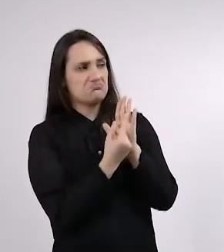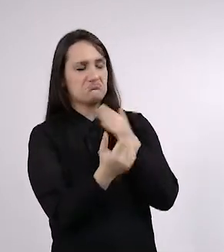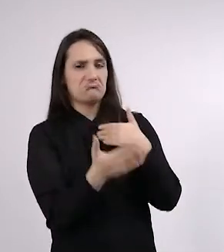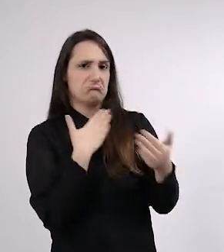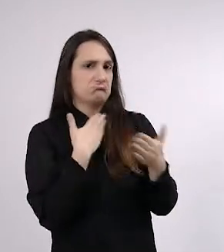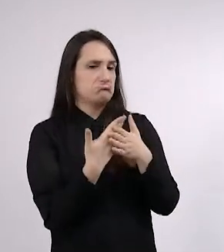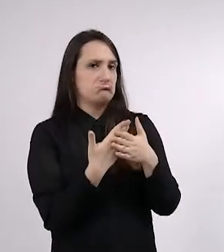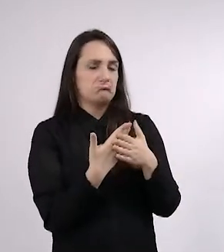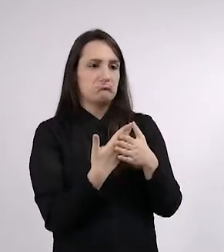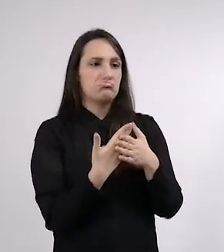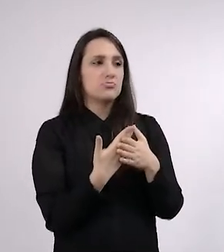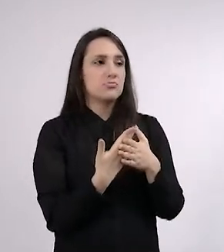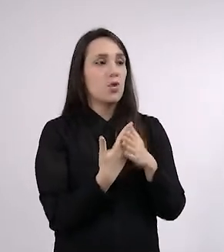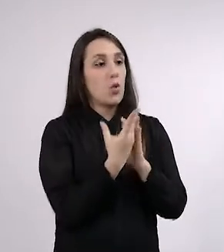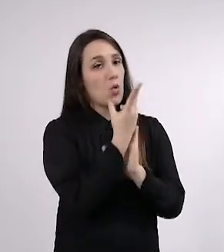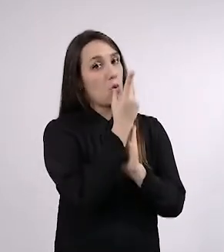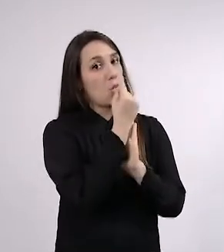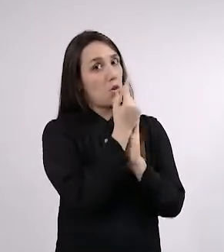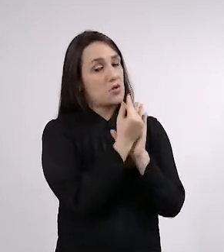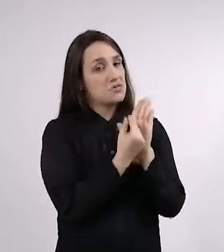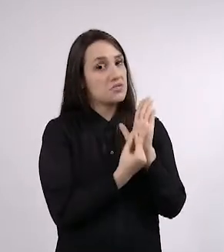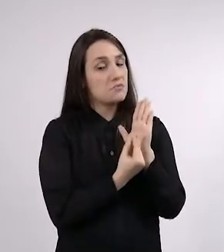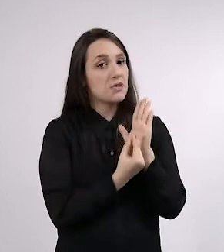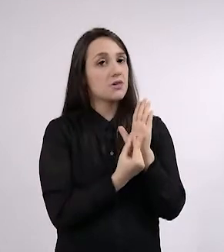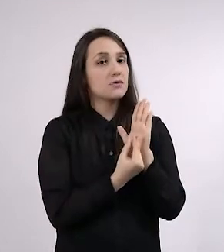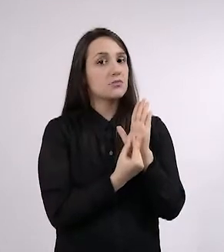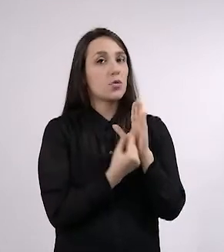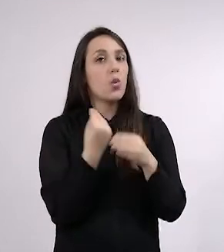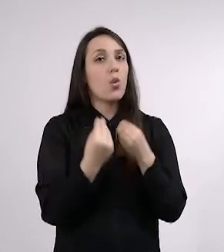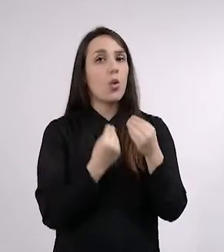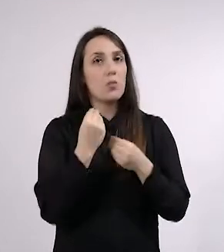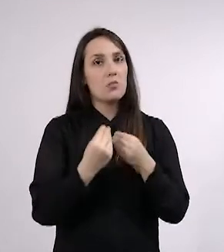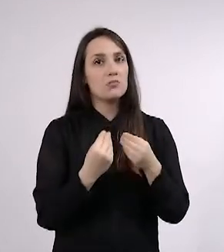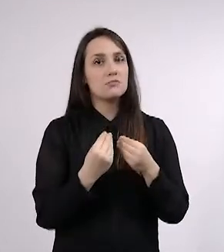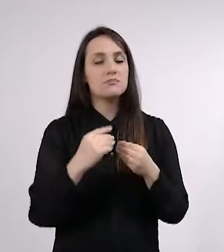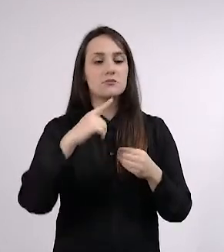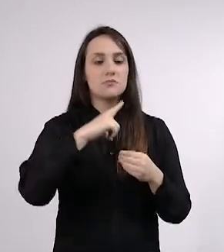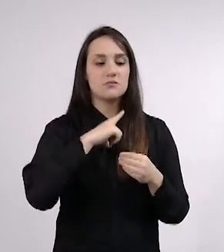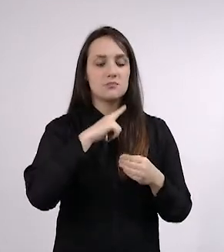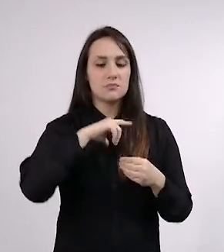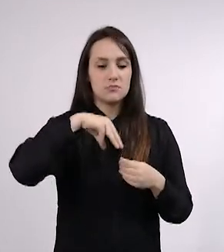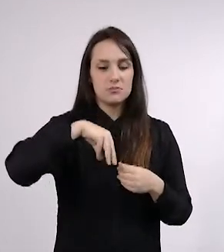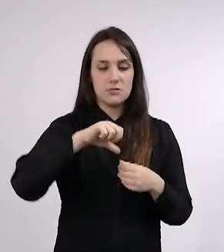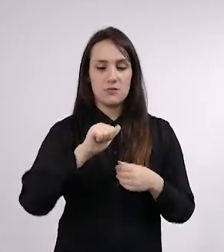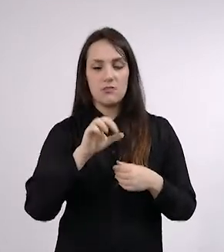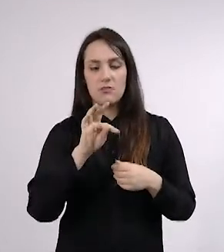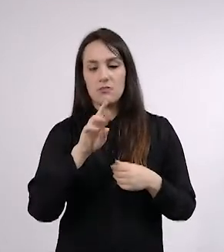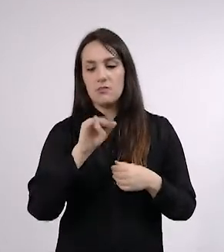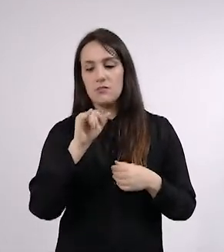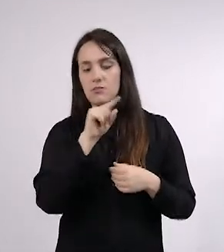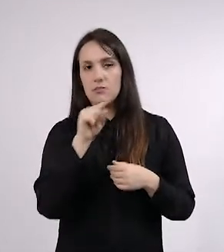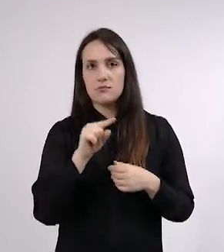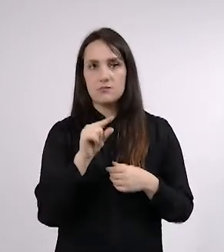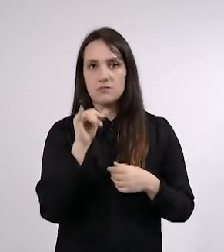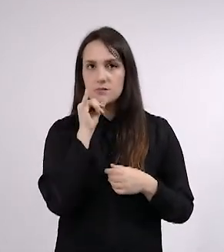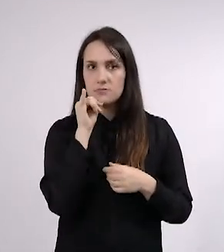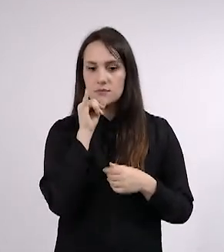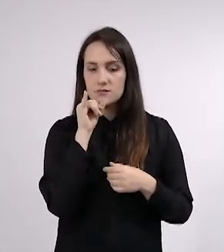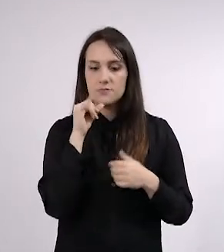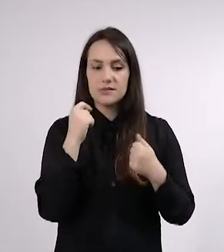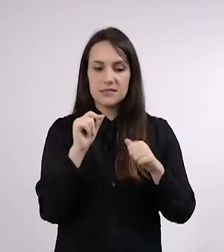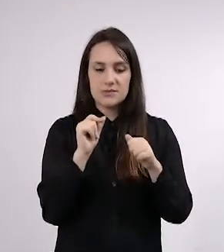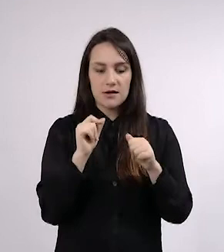posicionamento atual do governo, o orçamento ele é elaborado a partir de uma matriz, e a matriz que nós temos é o mês